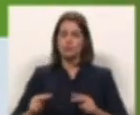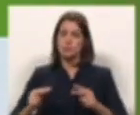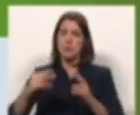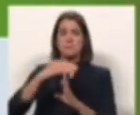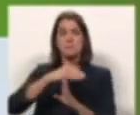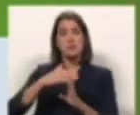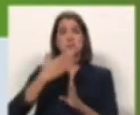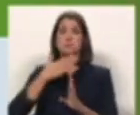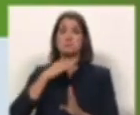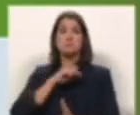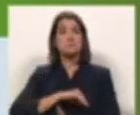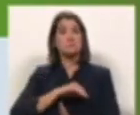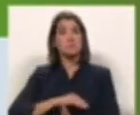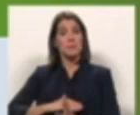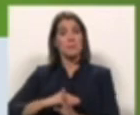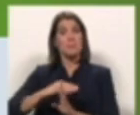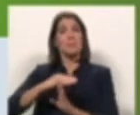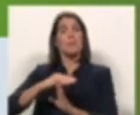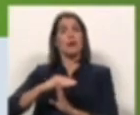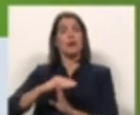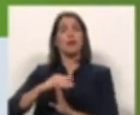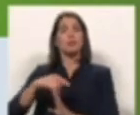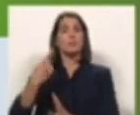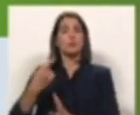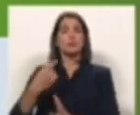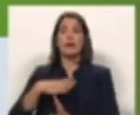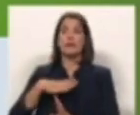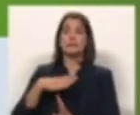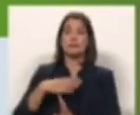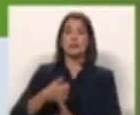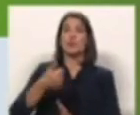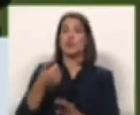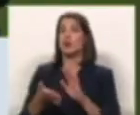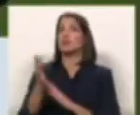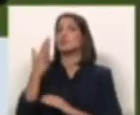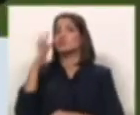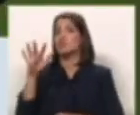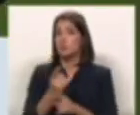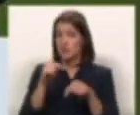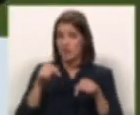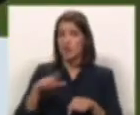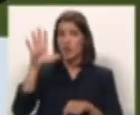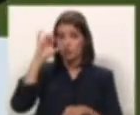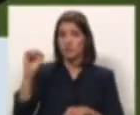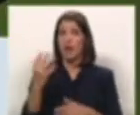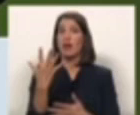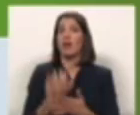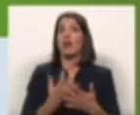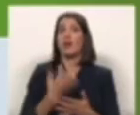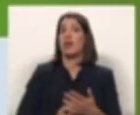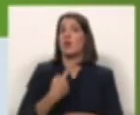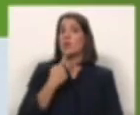ganhar um pouco mais e chama aquela zona e dizem é melhor ir para o estrangeiro porque aqui o estado leva mais um estado o meu